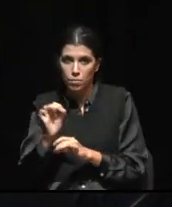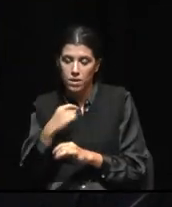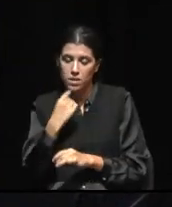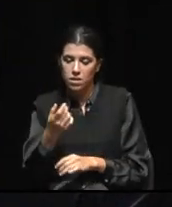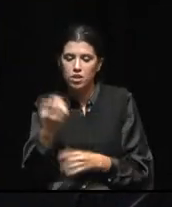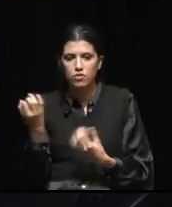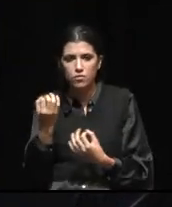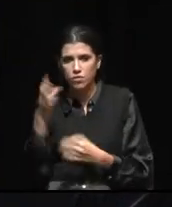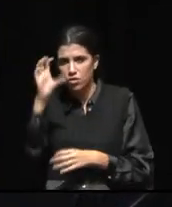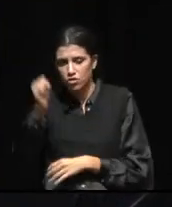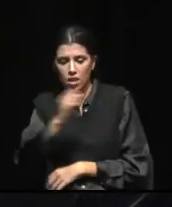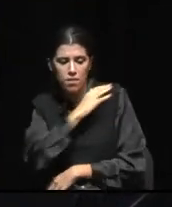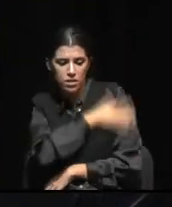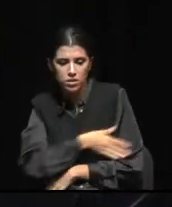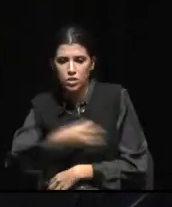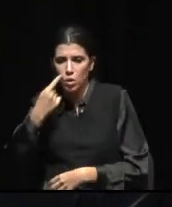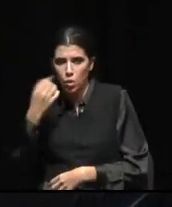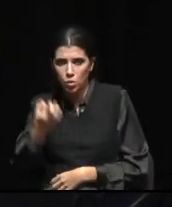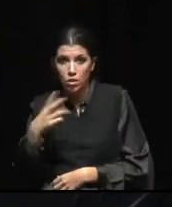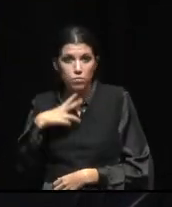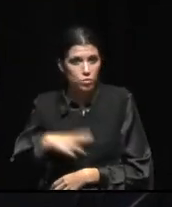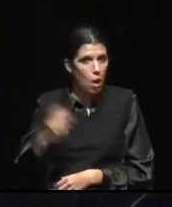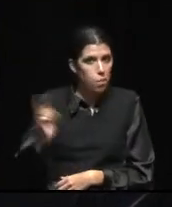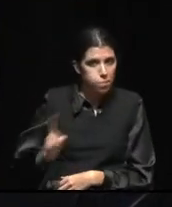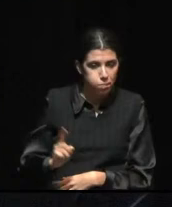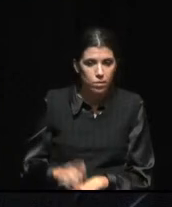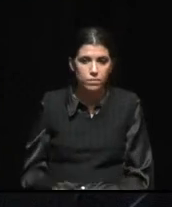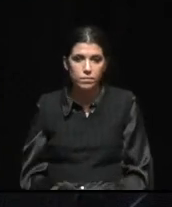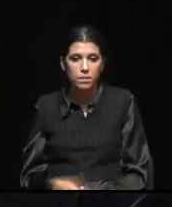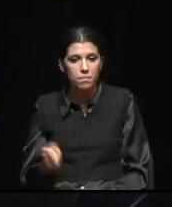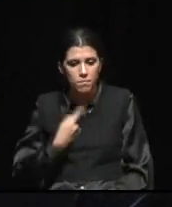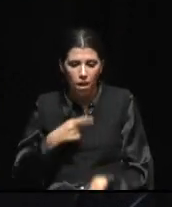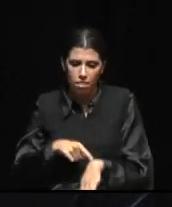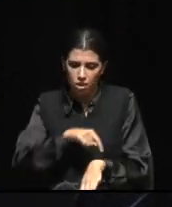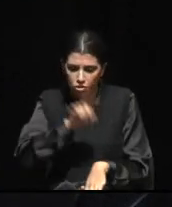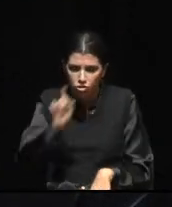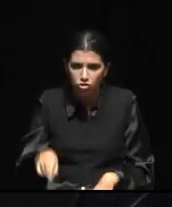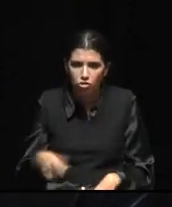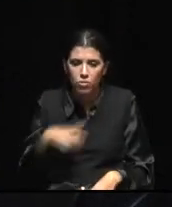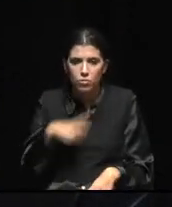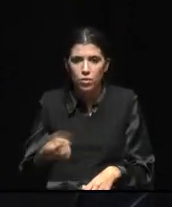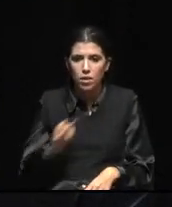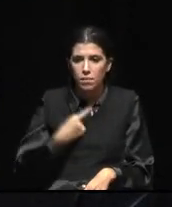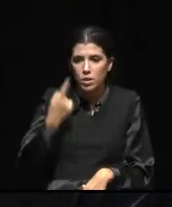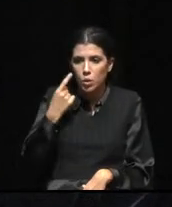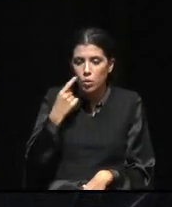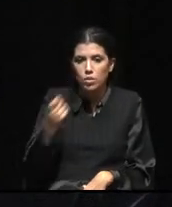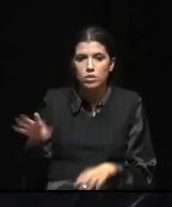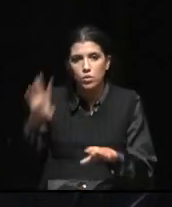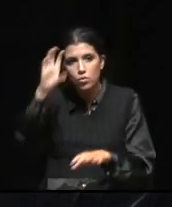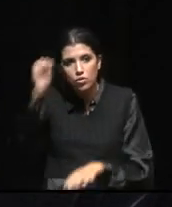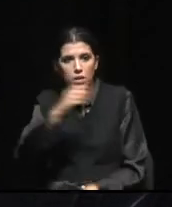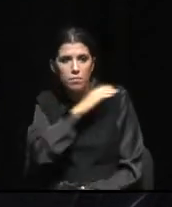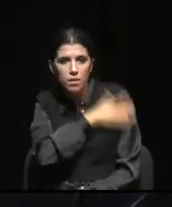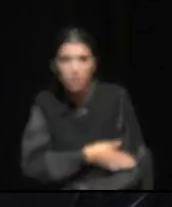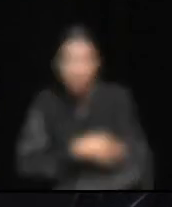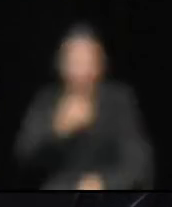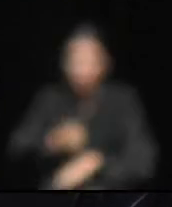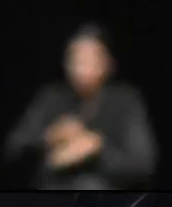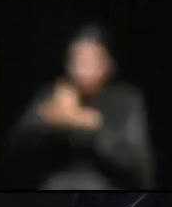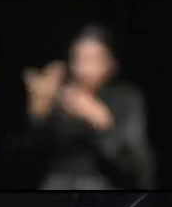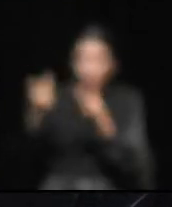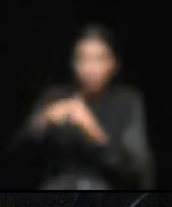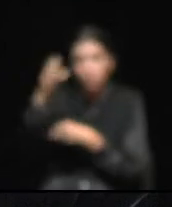reconhecem o estado da Palestina e Portugal não é um deles é tempo de o fazer Portugal tem de reconhecer o estado da Palestina com a autoridade